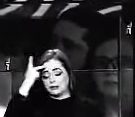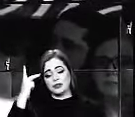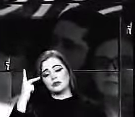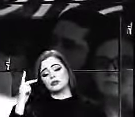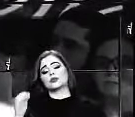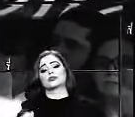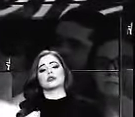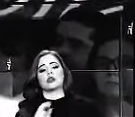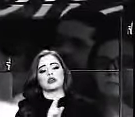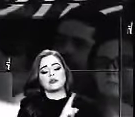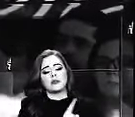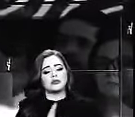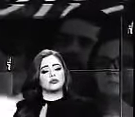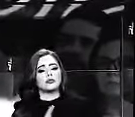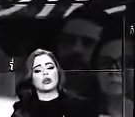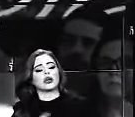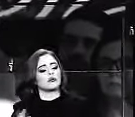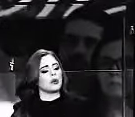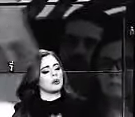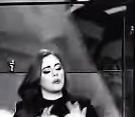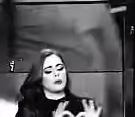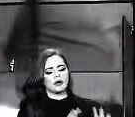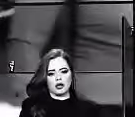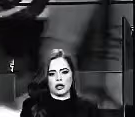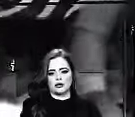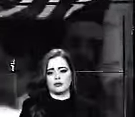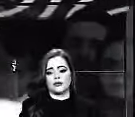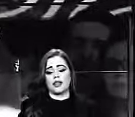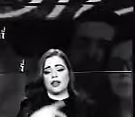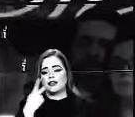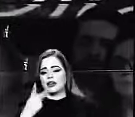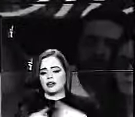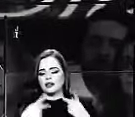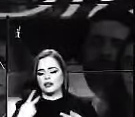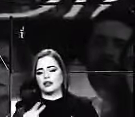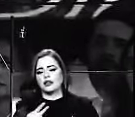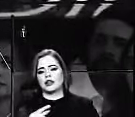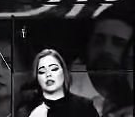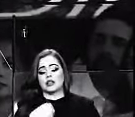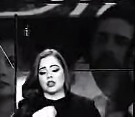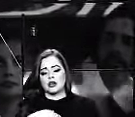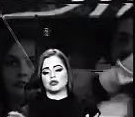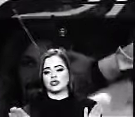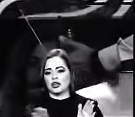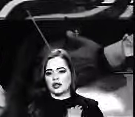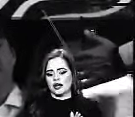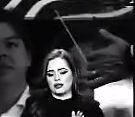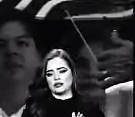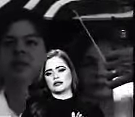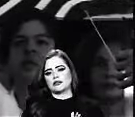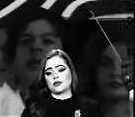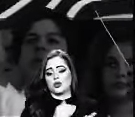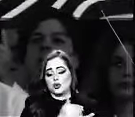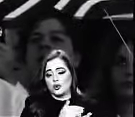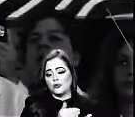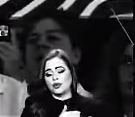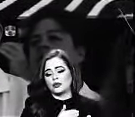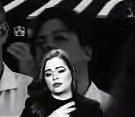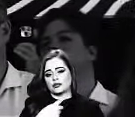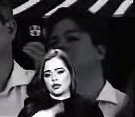apontar. Mas aqui tem cultura da liberdade, instituições republicanas, império da lei, ainda.